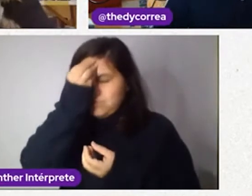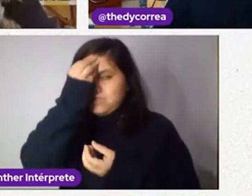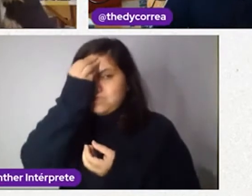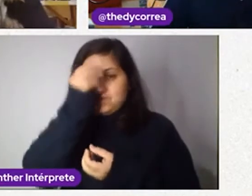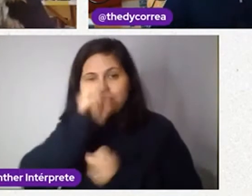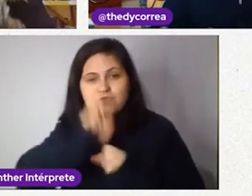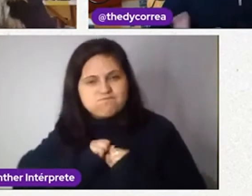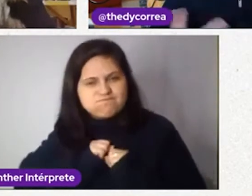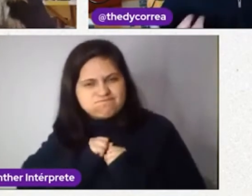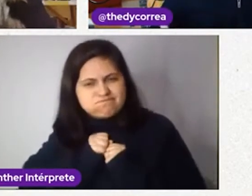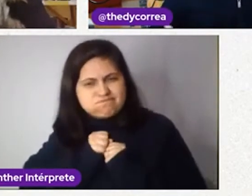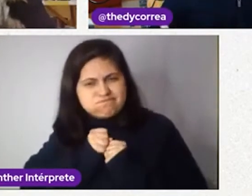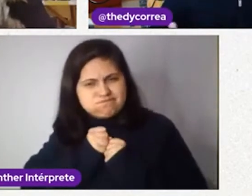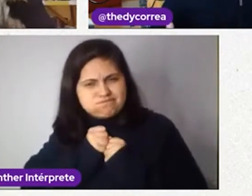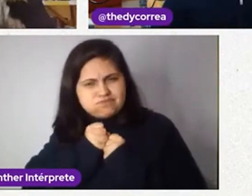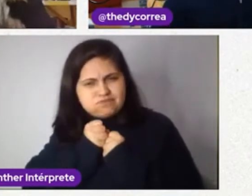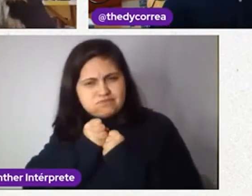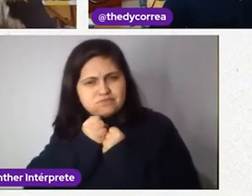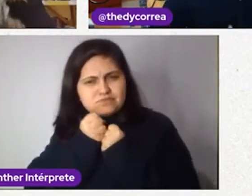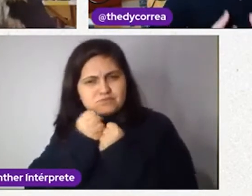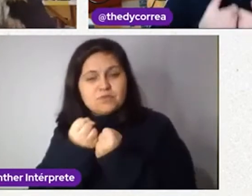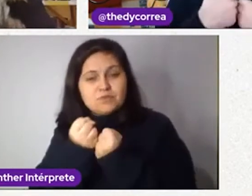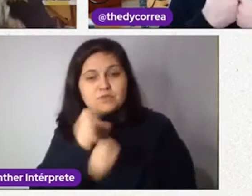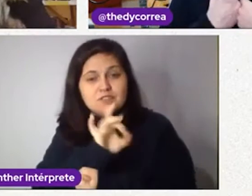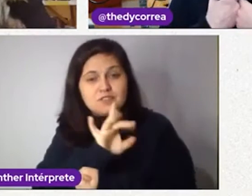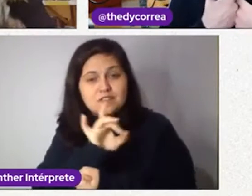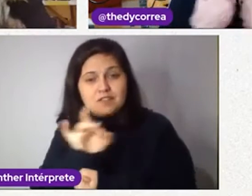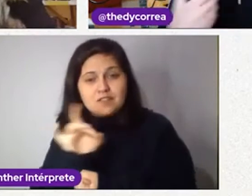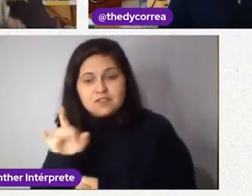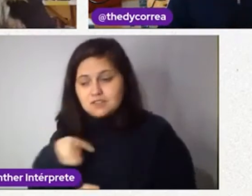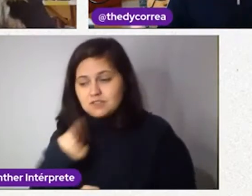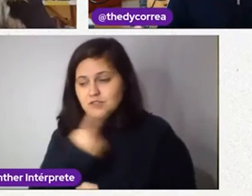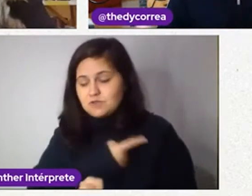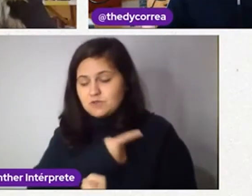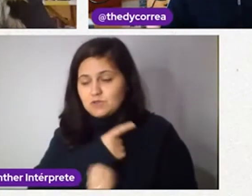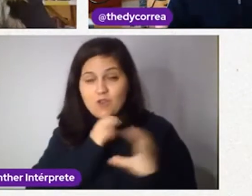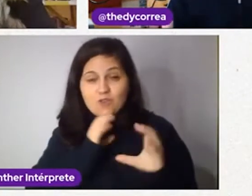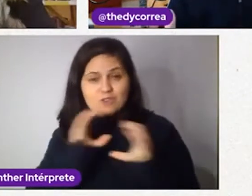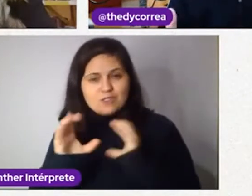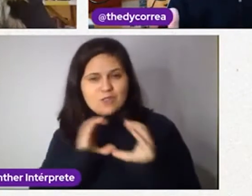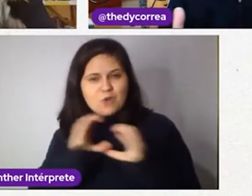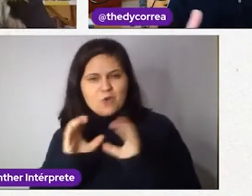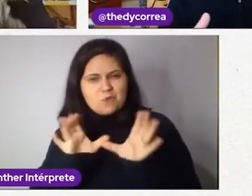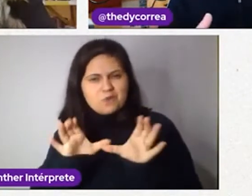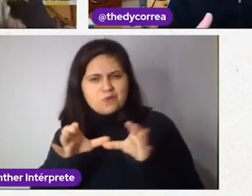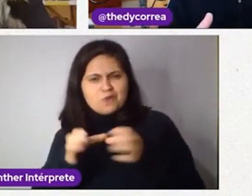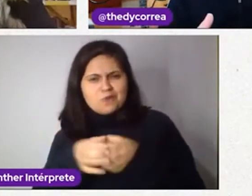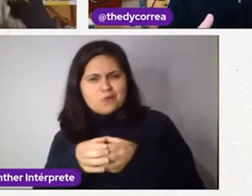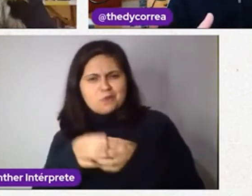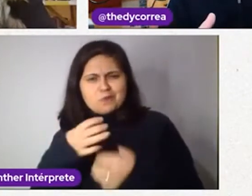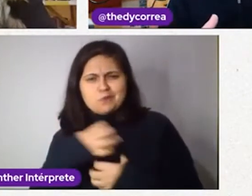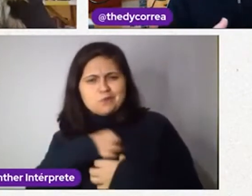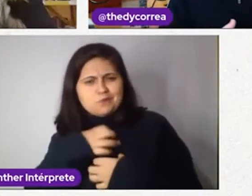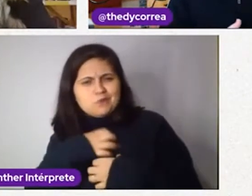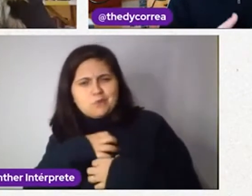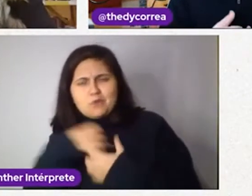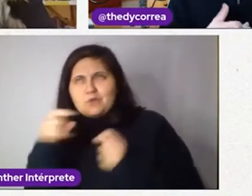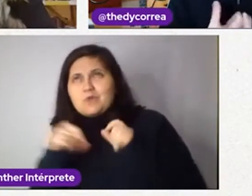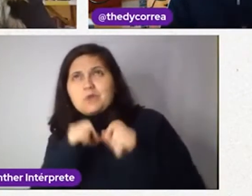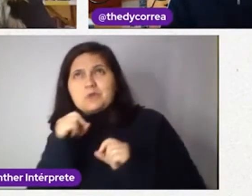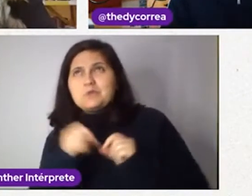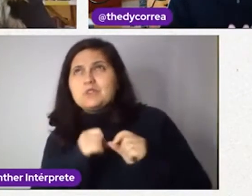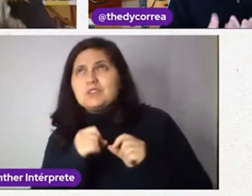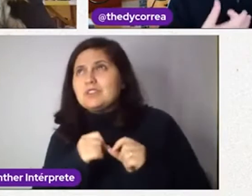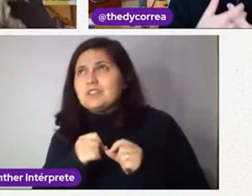força dentro de cada um de nós, assim, que isso se comunica com o público de um jeito que